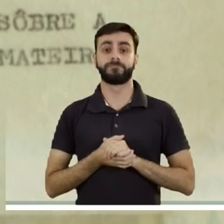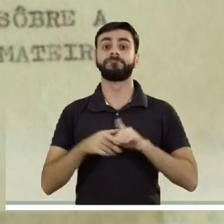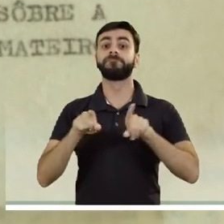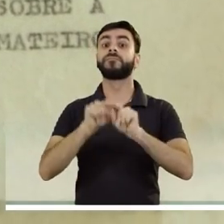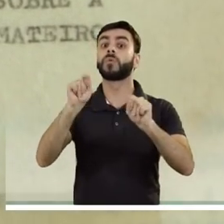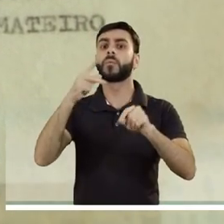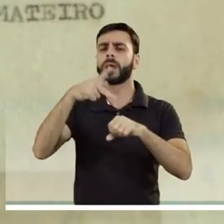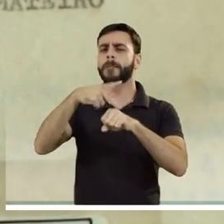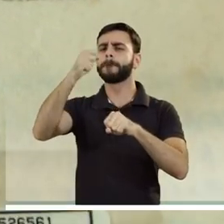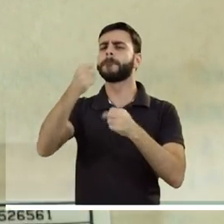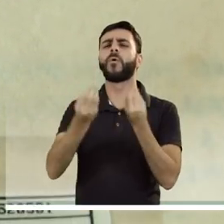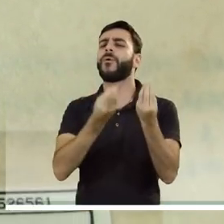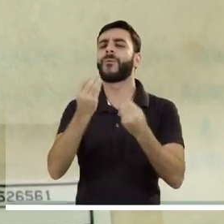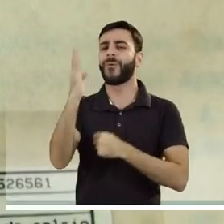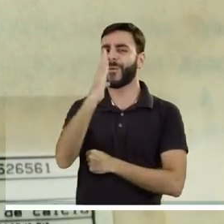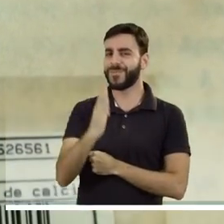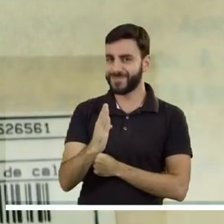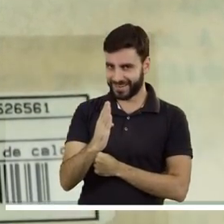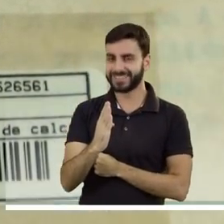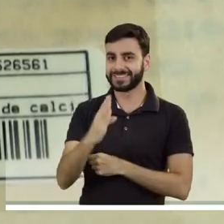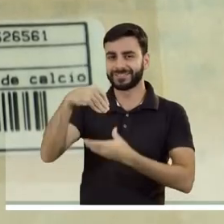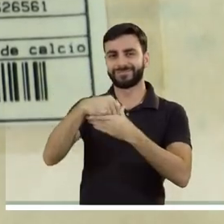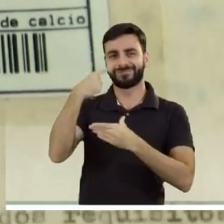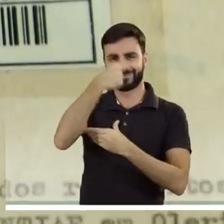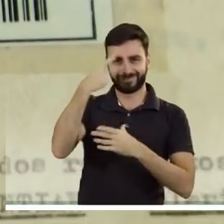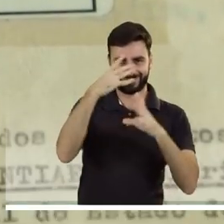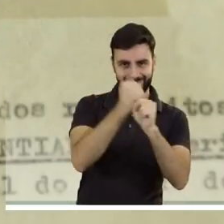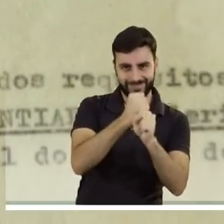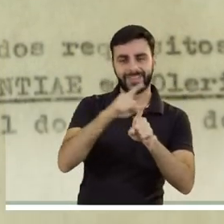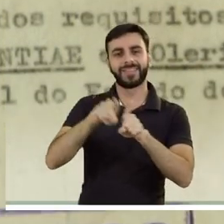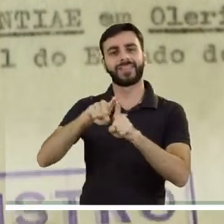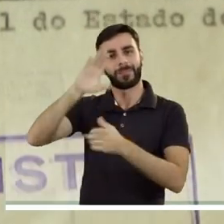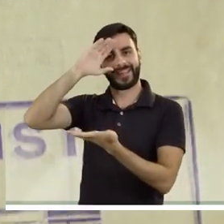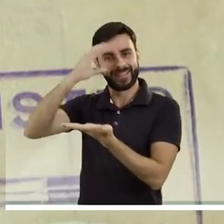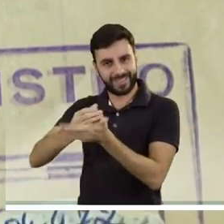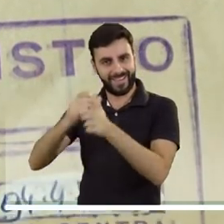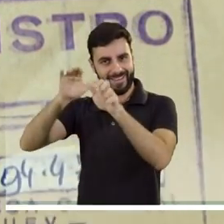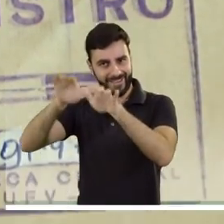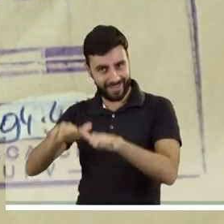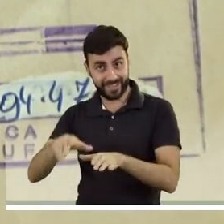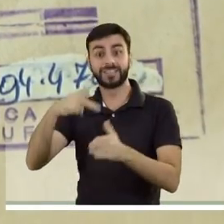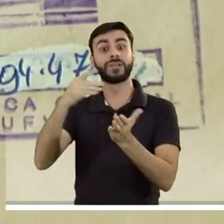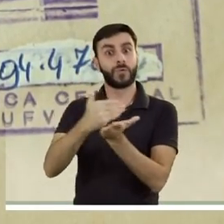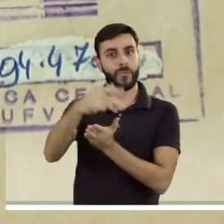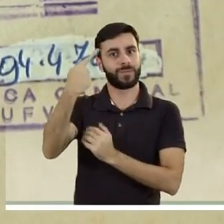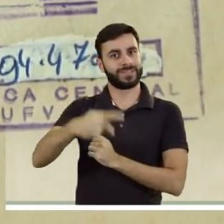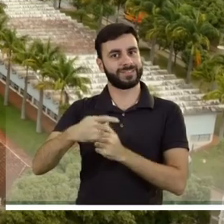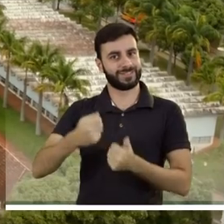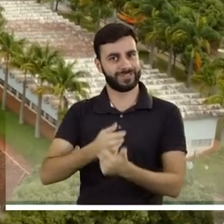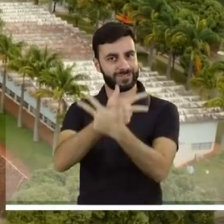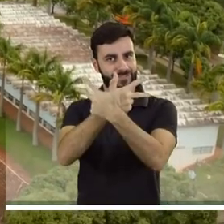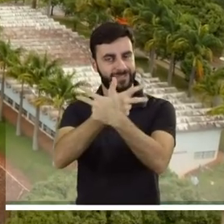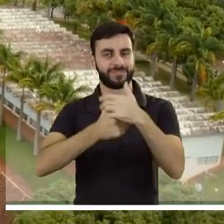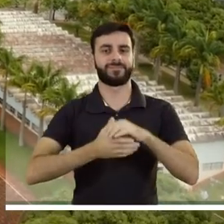E a pós-graduação brasileira no sistema de créditos e tese também tem origem na UFV.